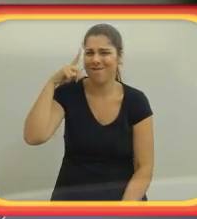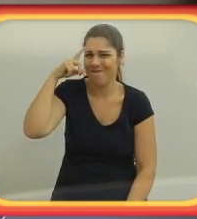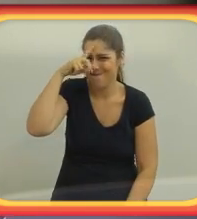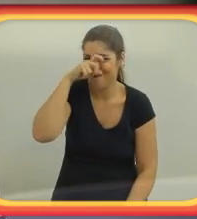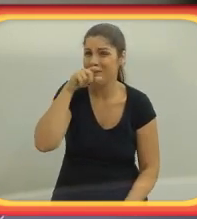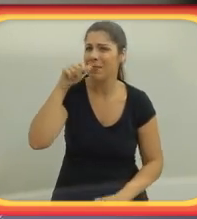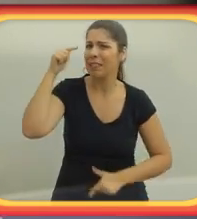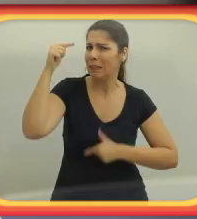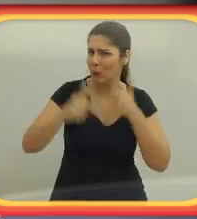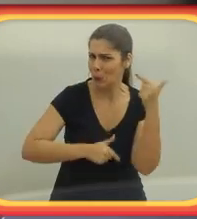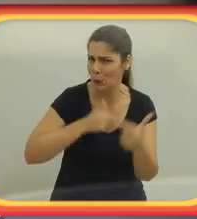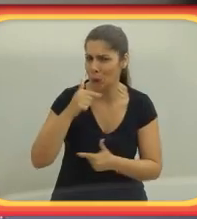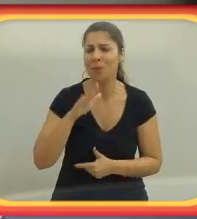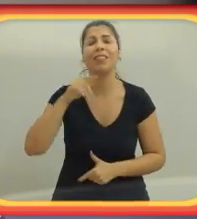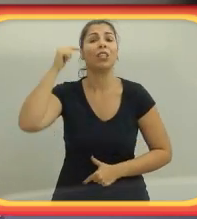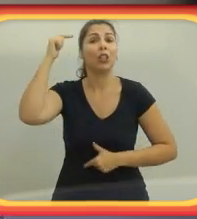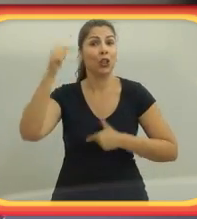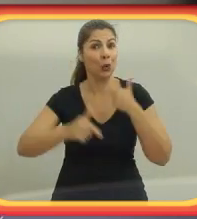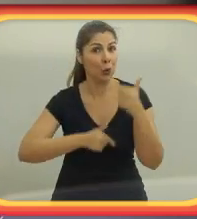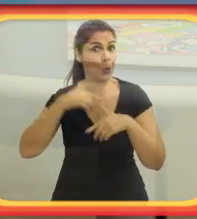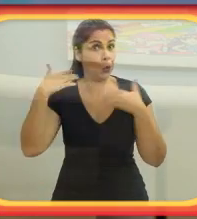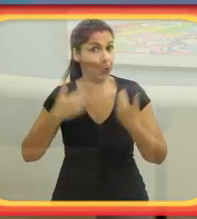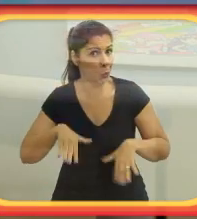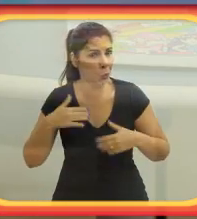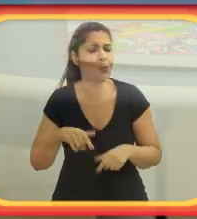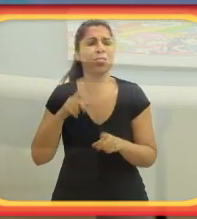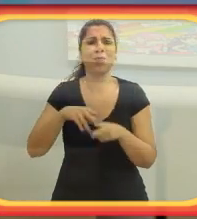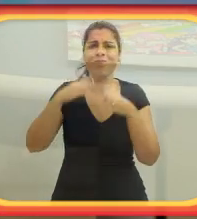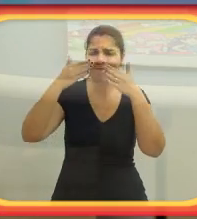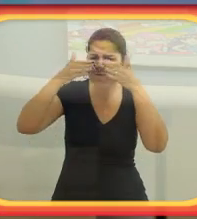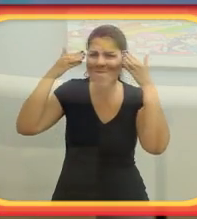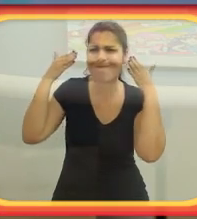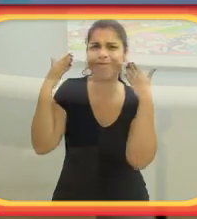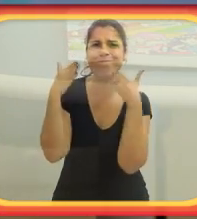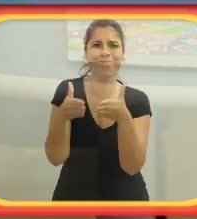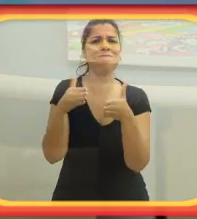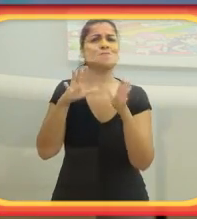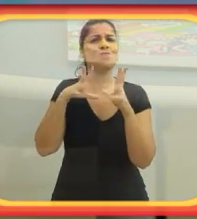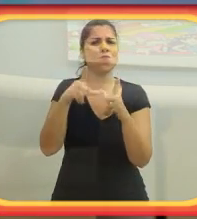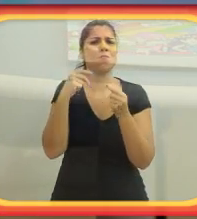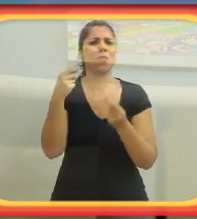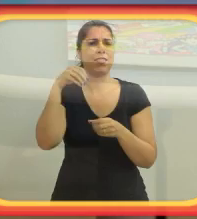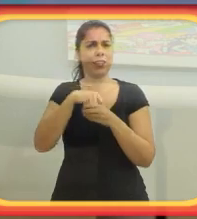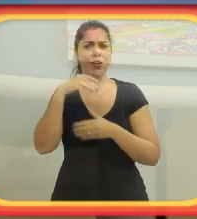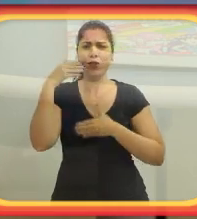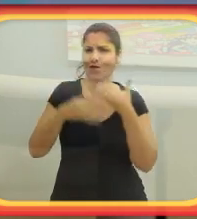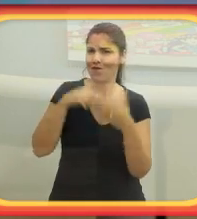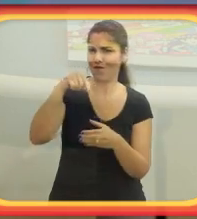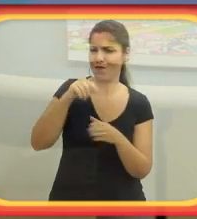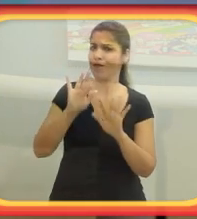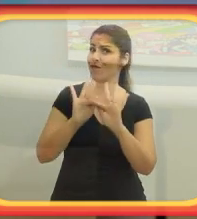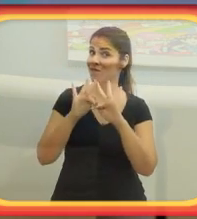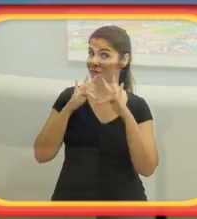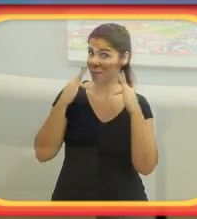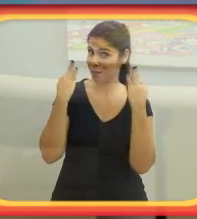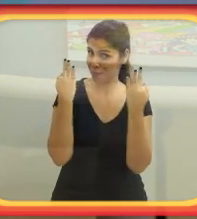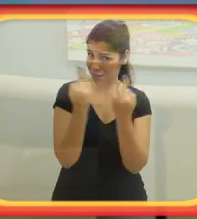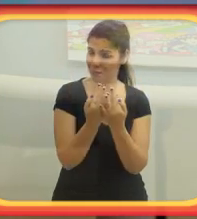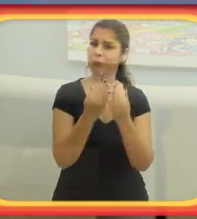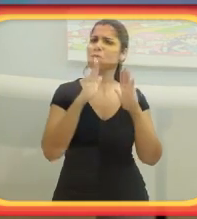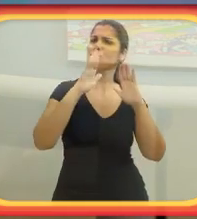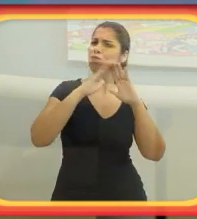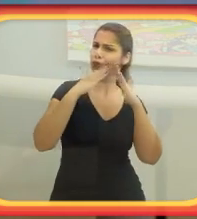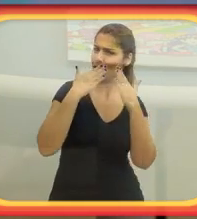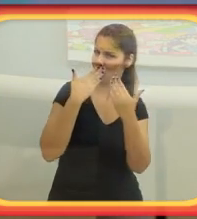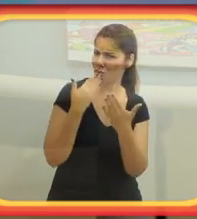ser trabalhoso, que é muito trabalhoso, requer muita dedicação de todo mundo que está envolvido nisso, família,